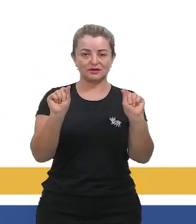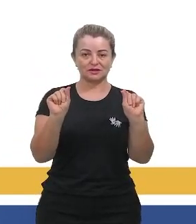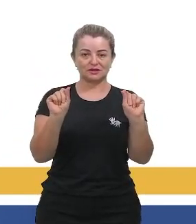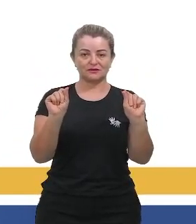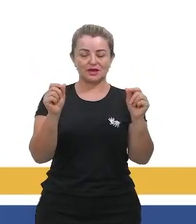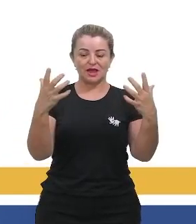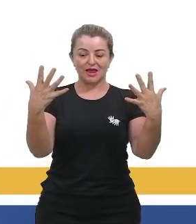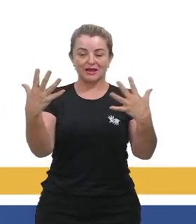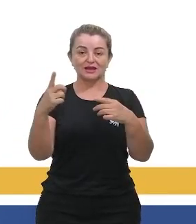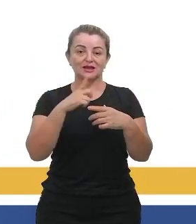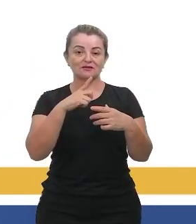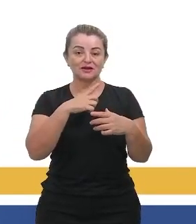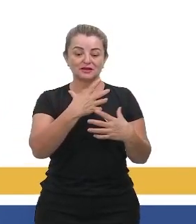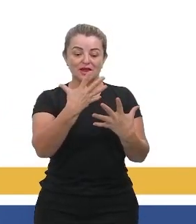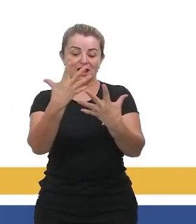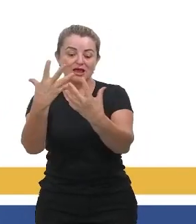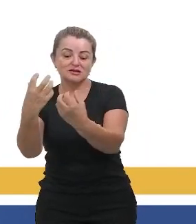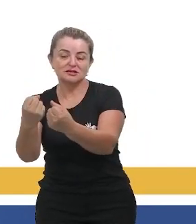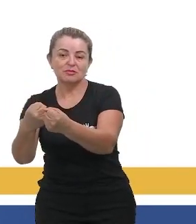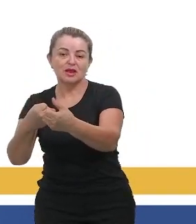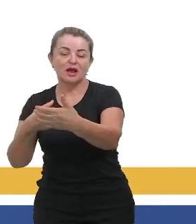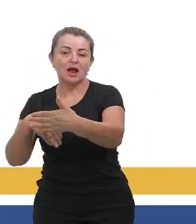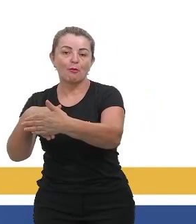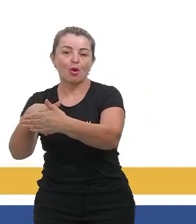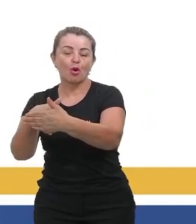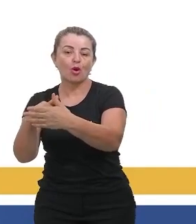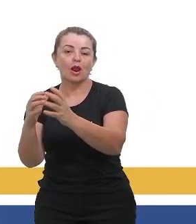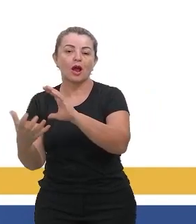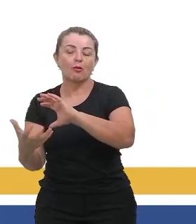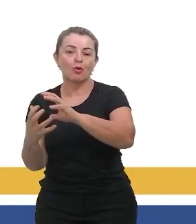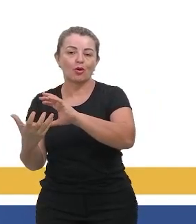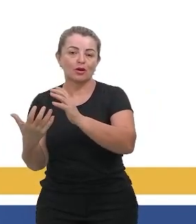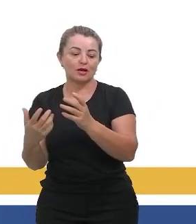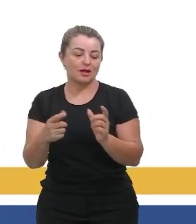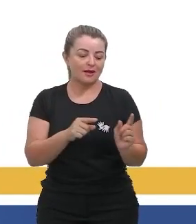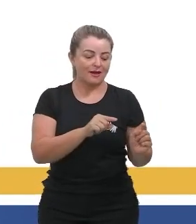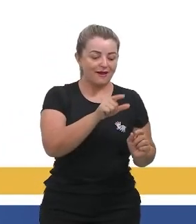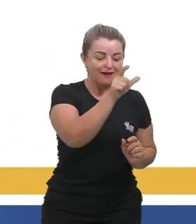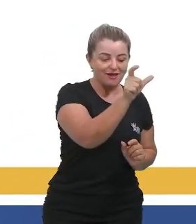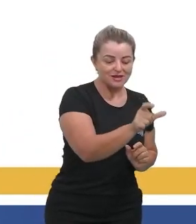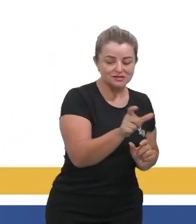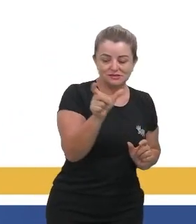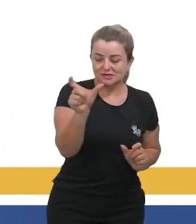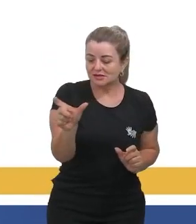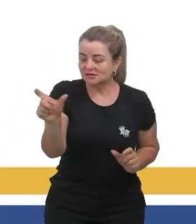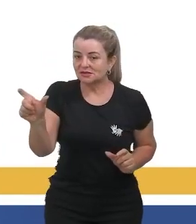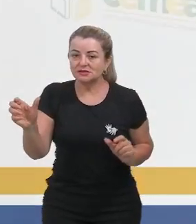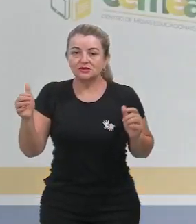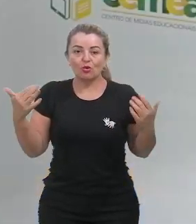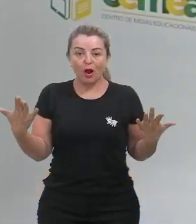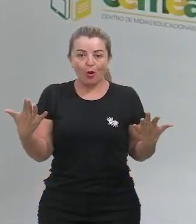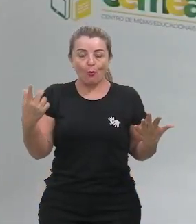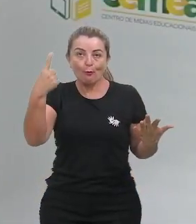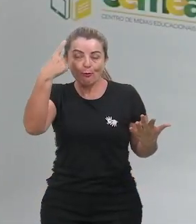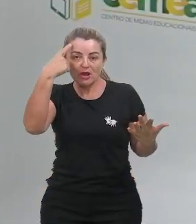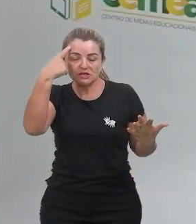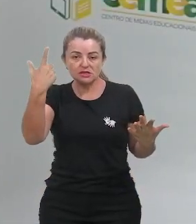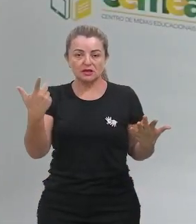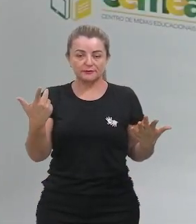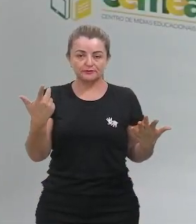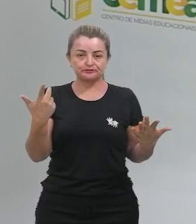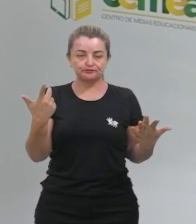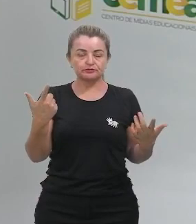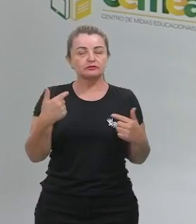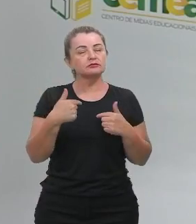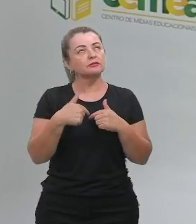bola? Bem, nessas condições, a gente vai perceber o seguinte, que esse ângulo projetado, ele vai trazer para a gente